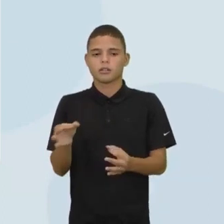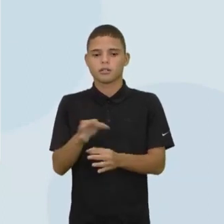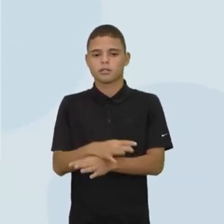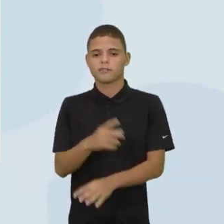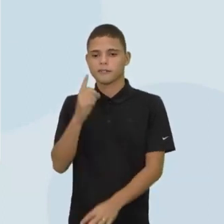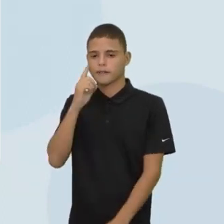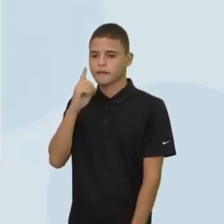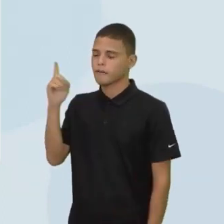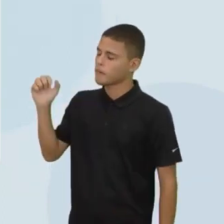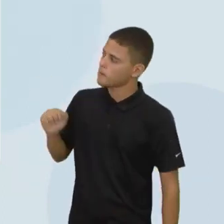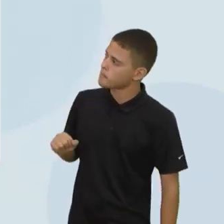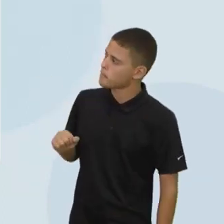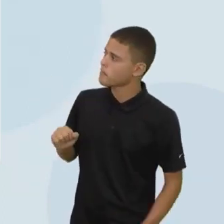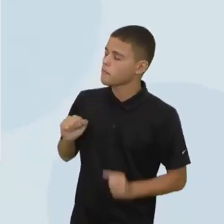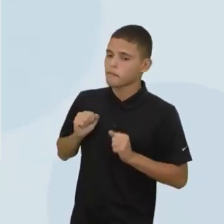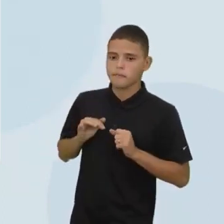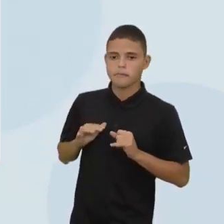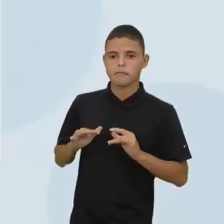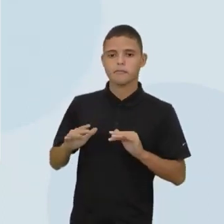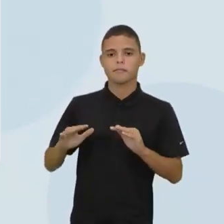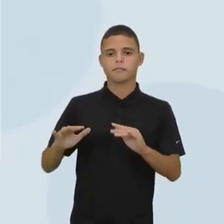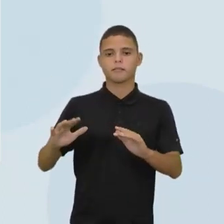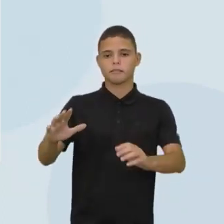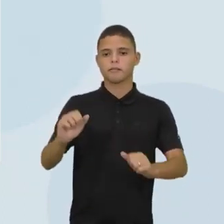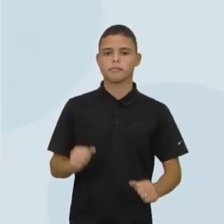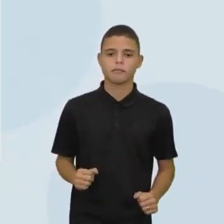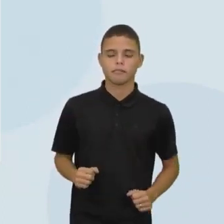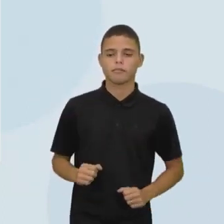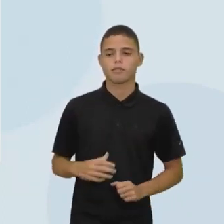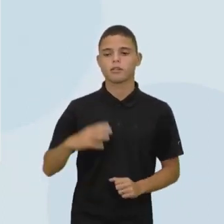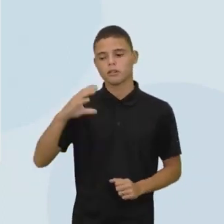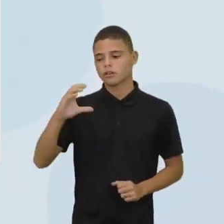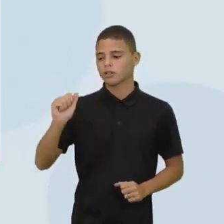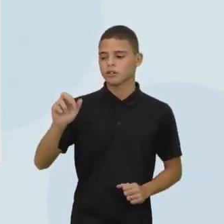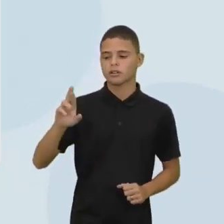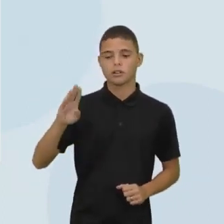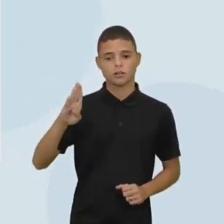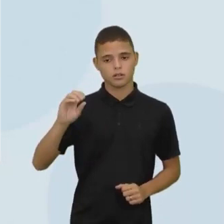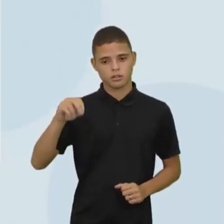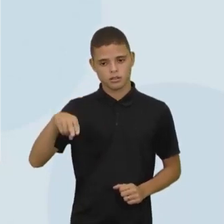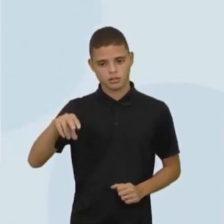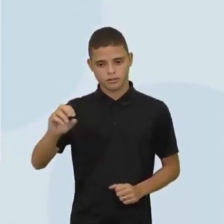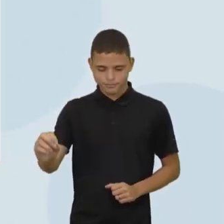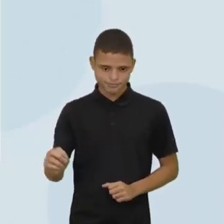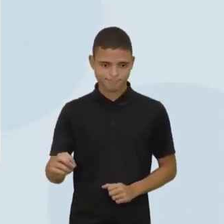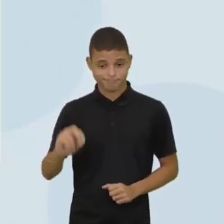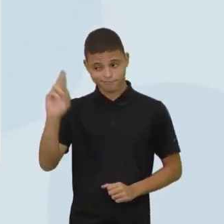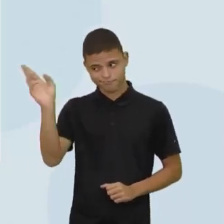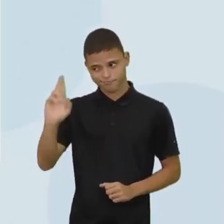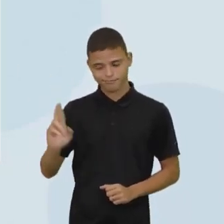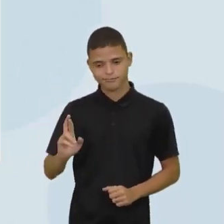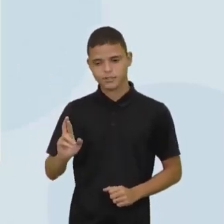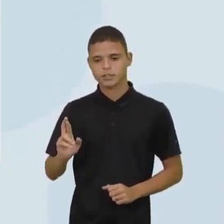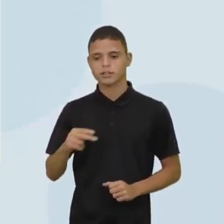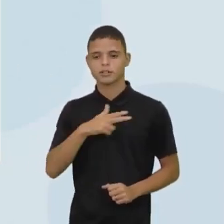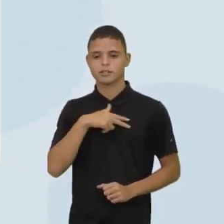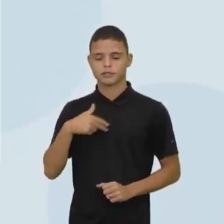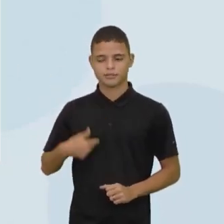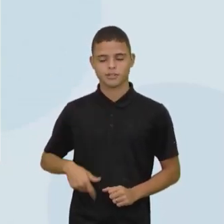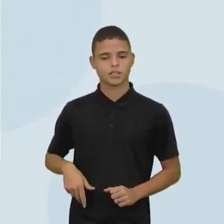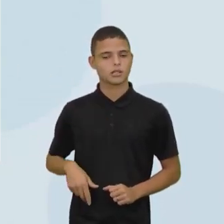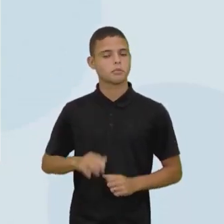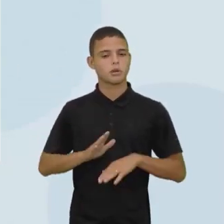de carbono. E aí vou dar destaque para a Rússia e para a China, né? A Rússia, porque tem seu